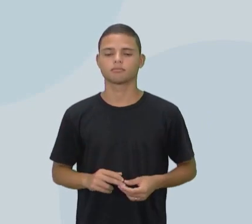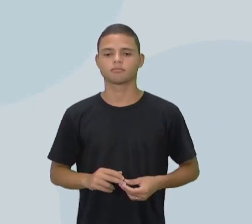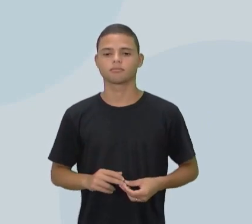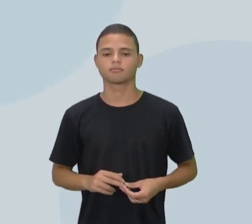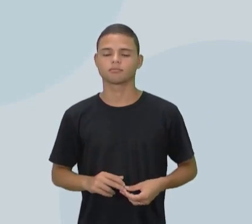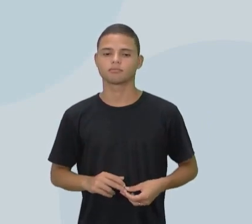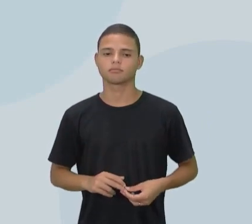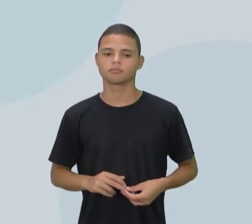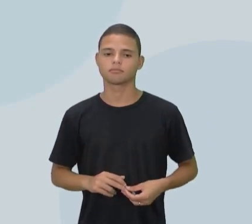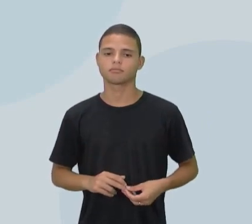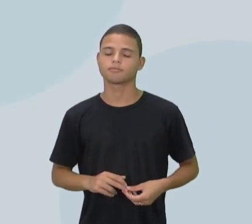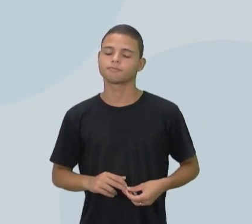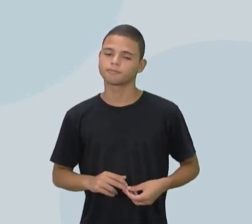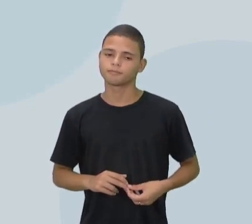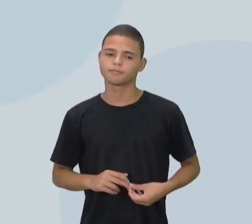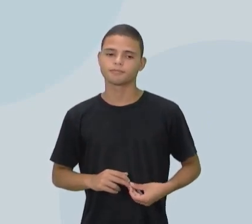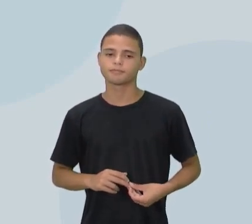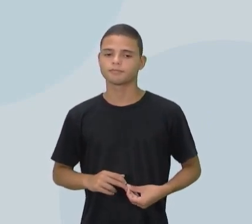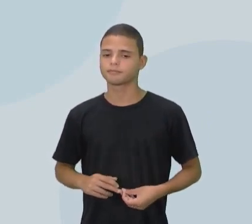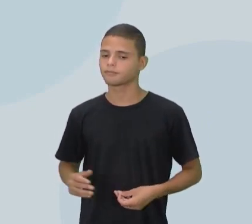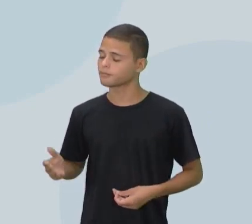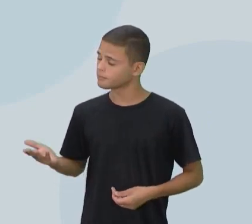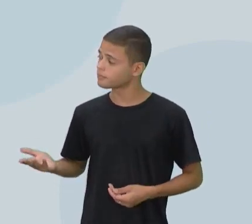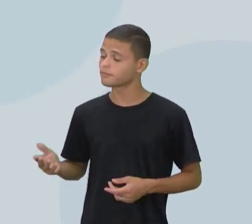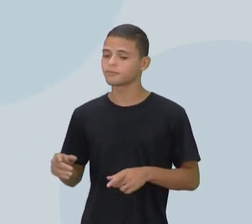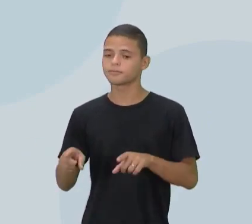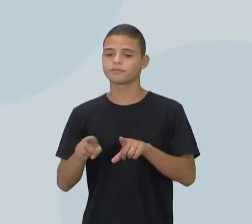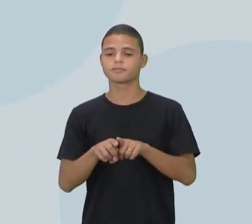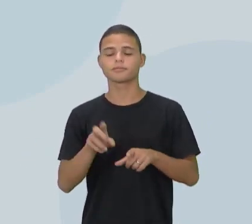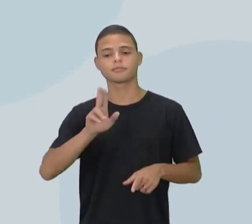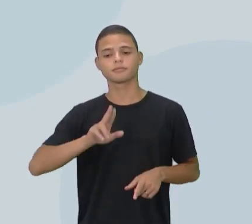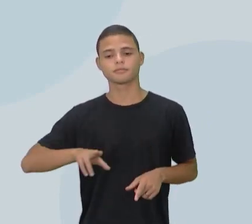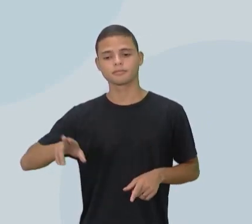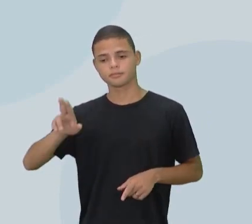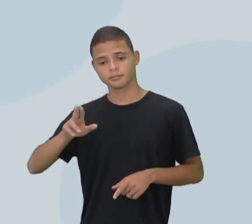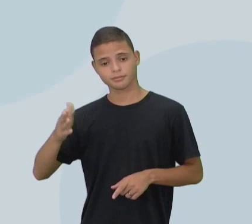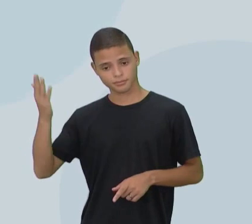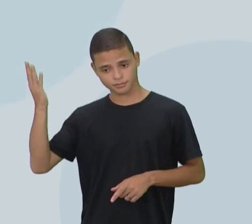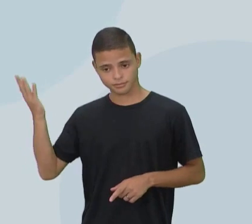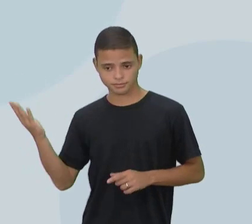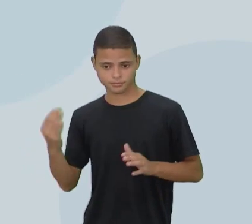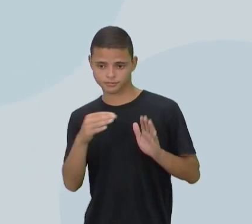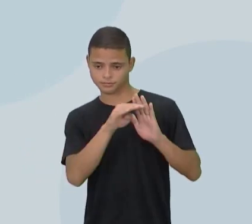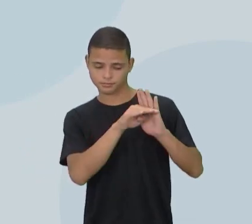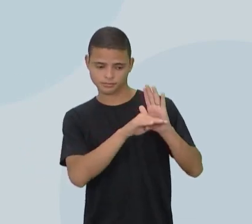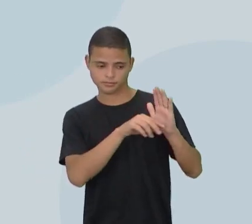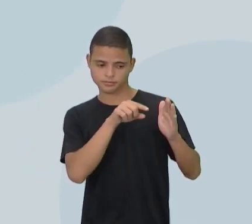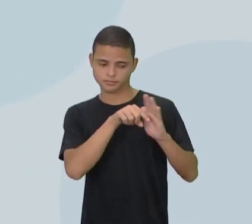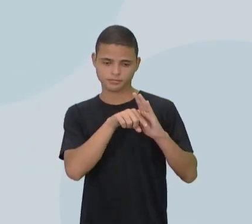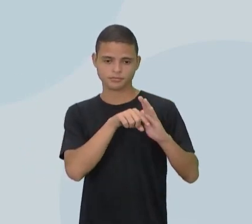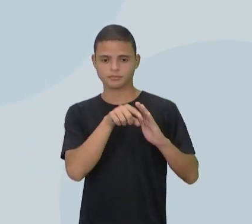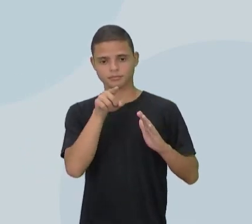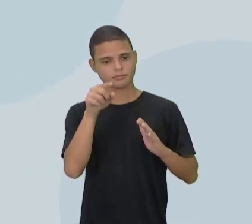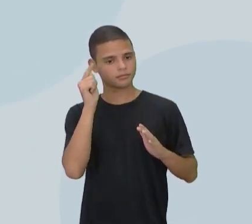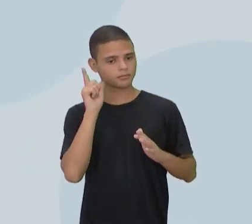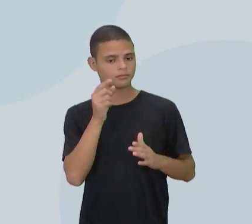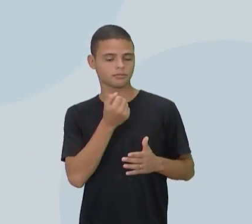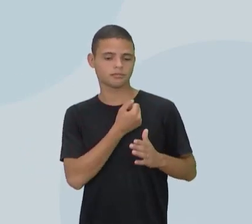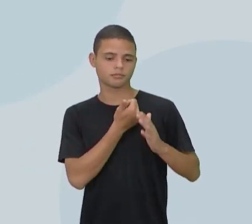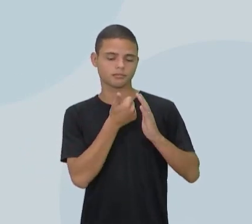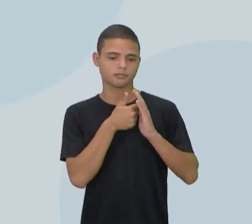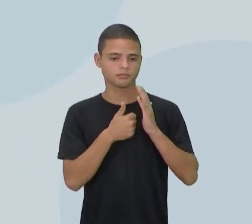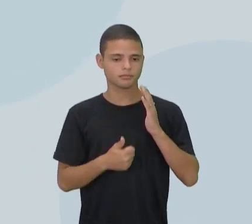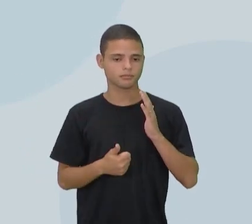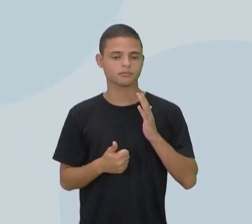onde você possa estar expondo. E utilizar essa pesquisa que você fez aí como forma do professor, de você obter uma